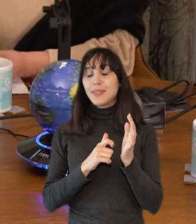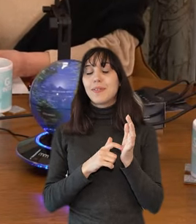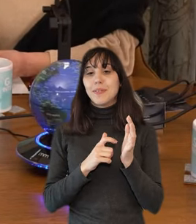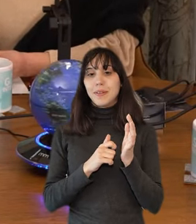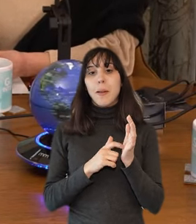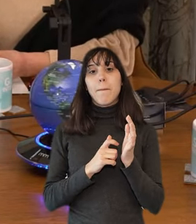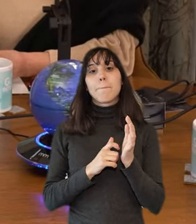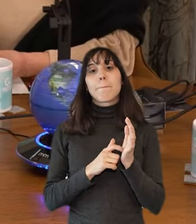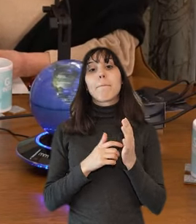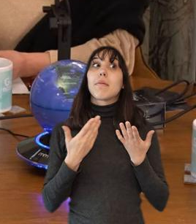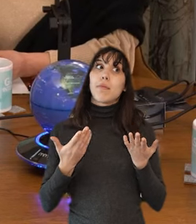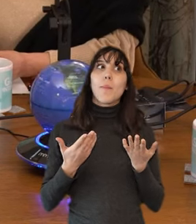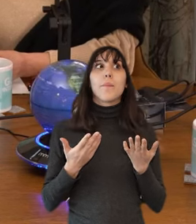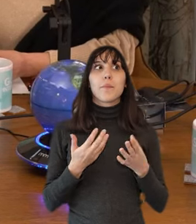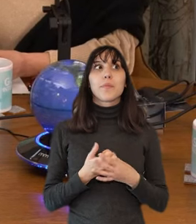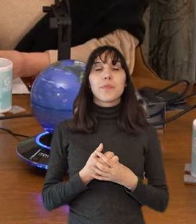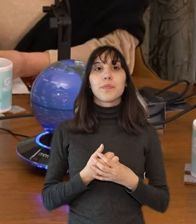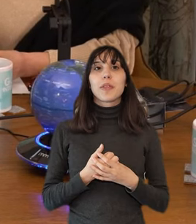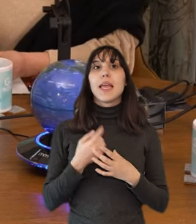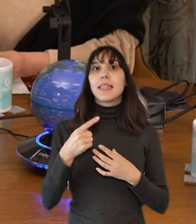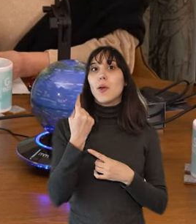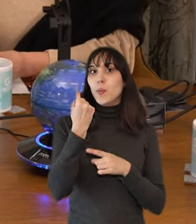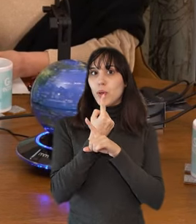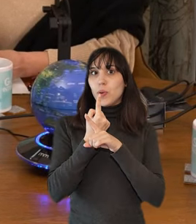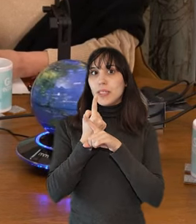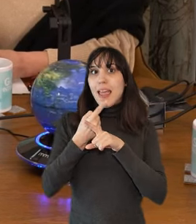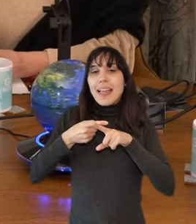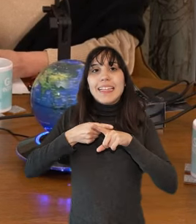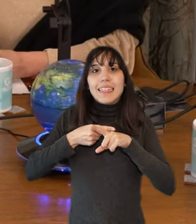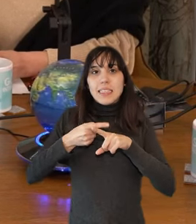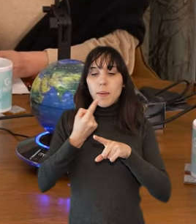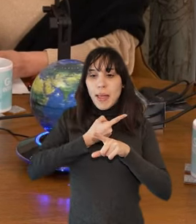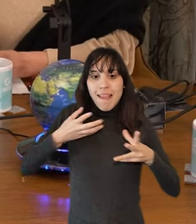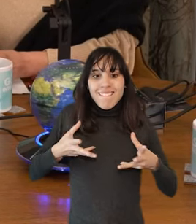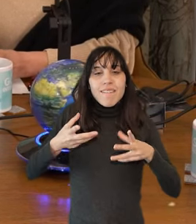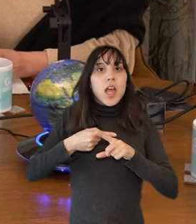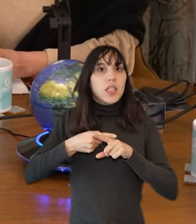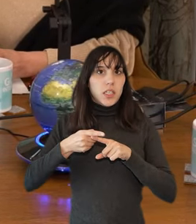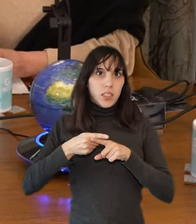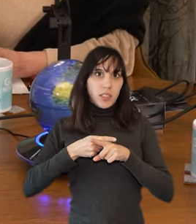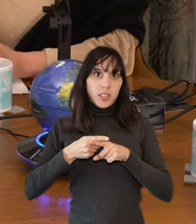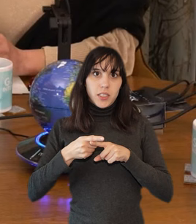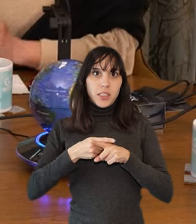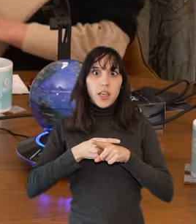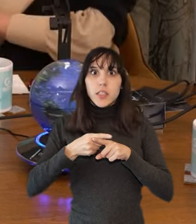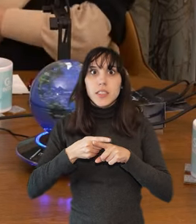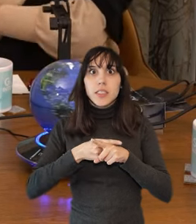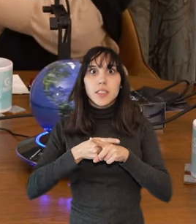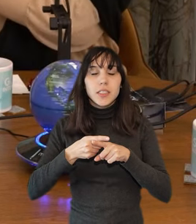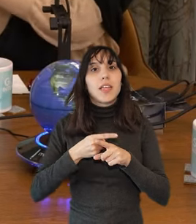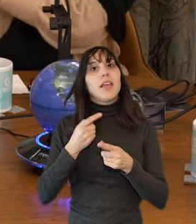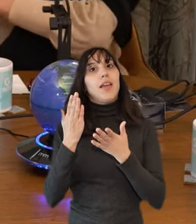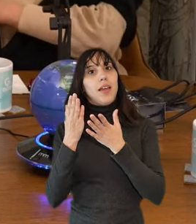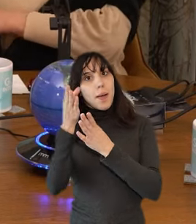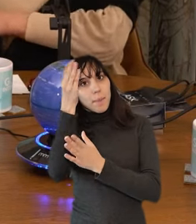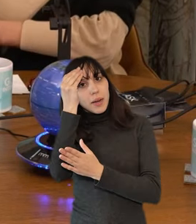Eh Ou seja que tem aqui um ponto chave que é a motivação não é portanto a motivação para aprender por